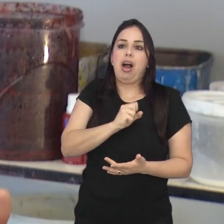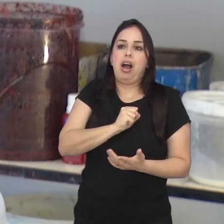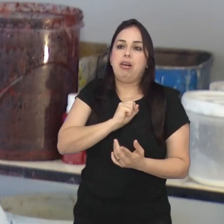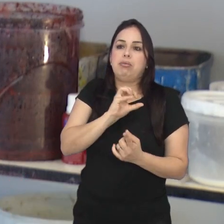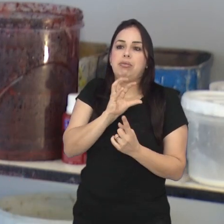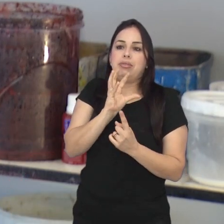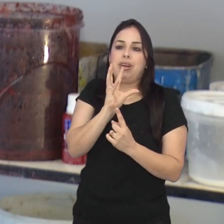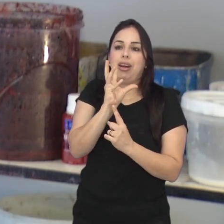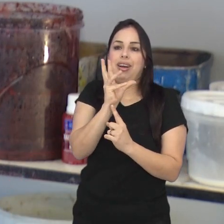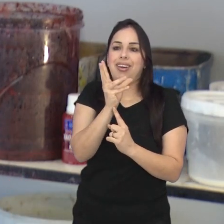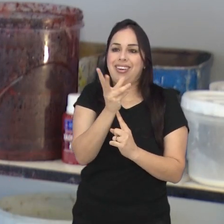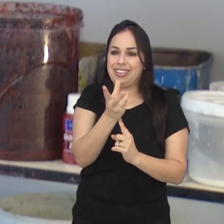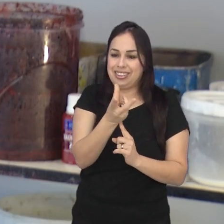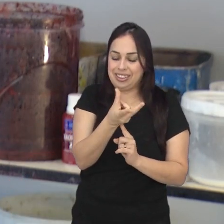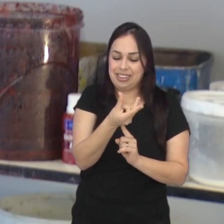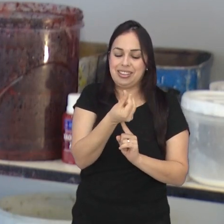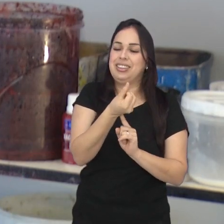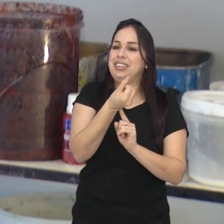assim